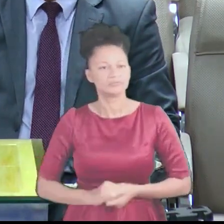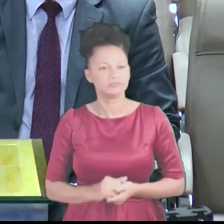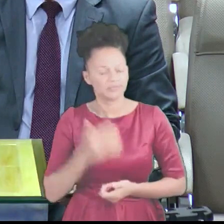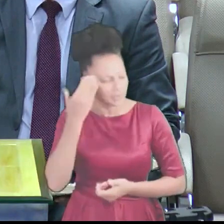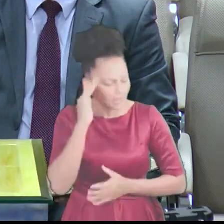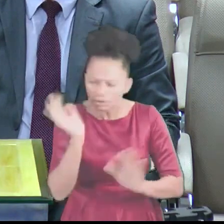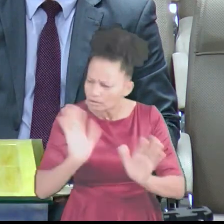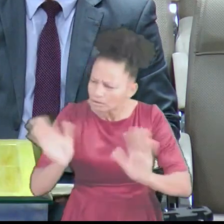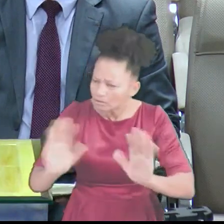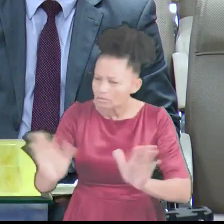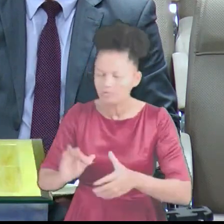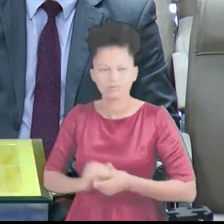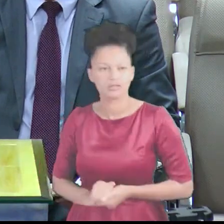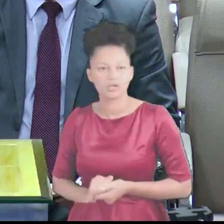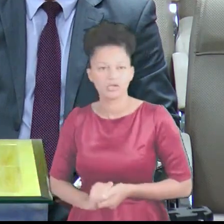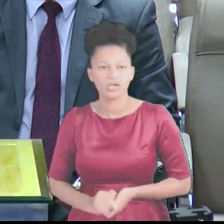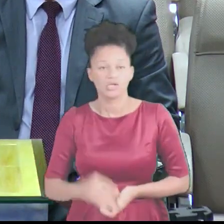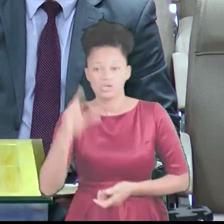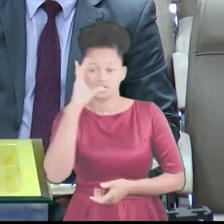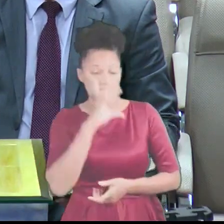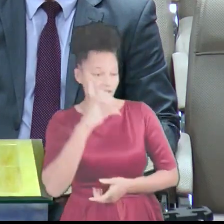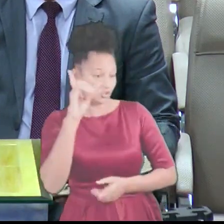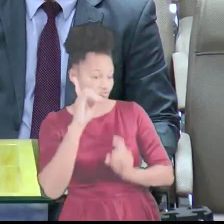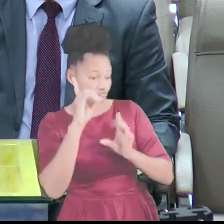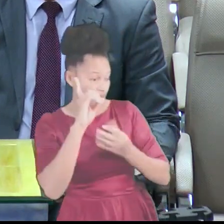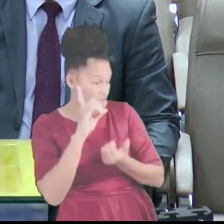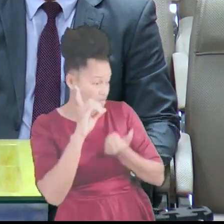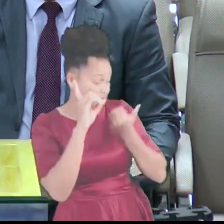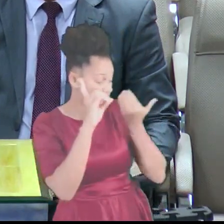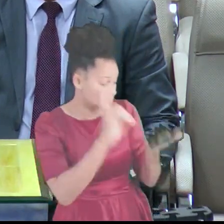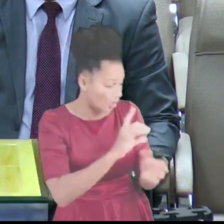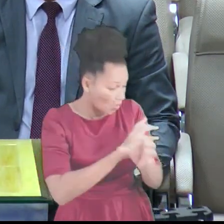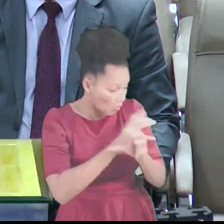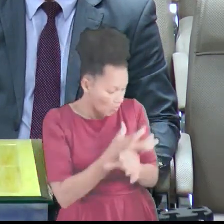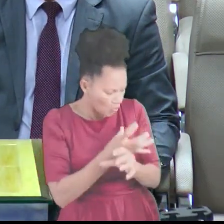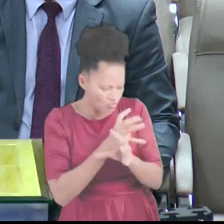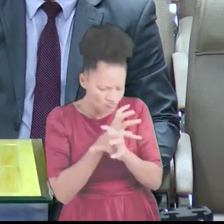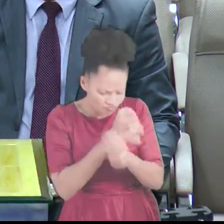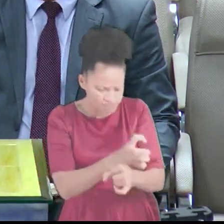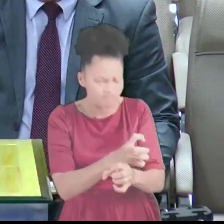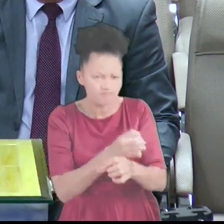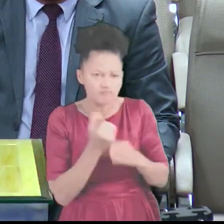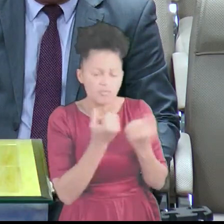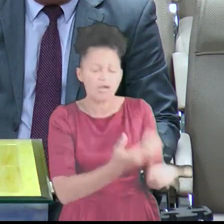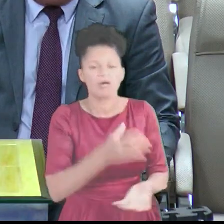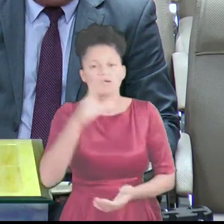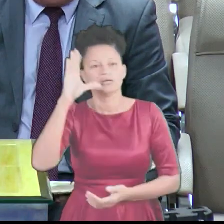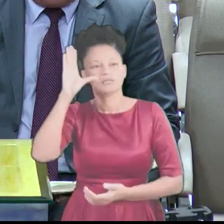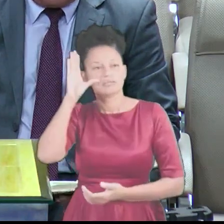Entendeu, não? Deus só dá ossos secos a Ezequiel.